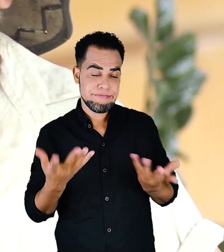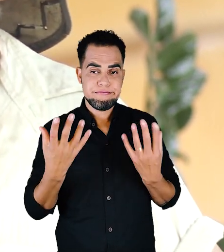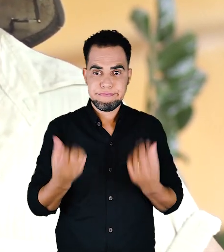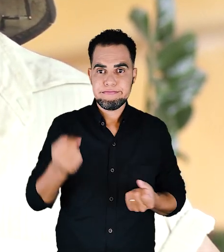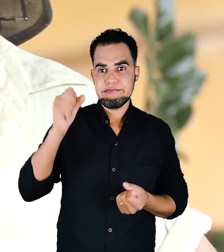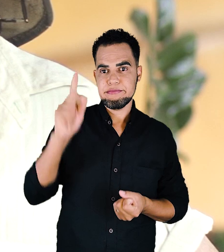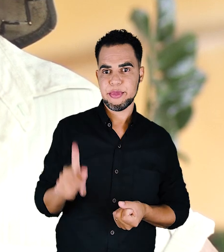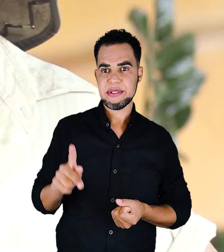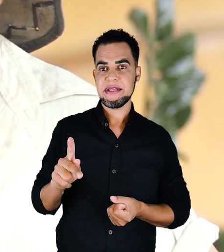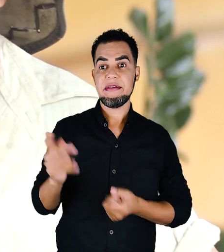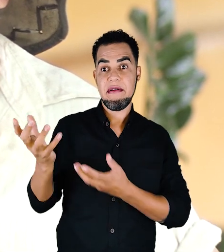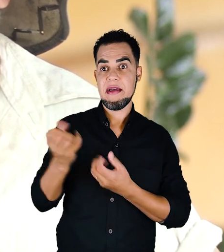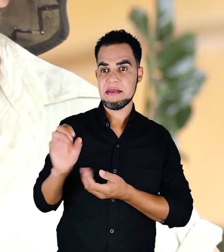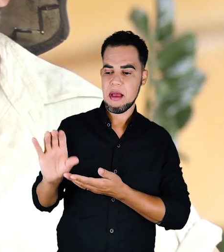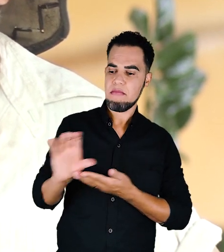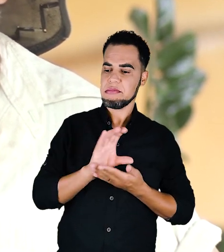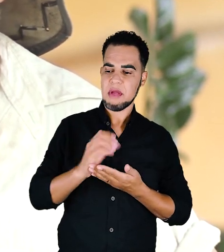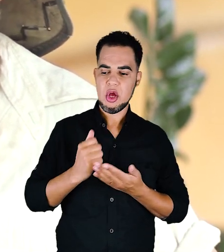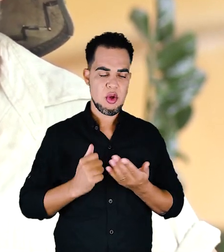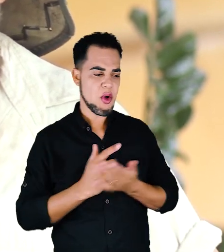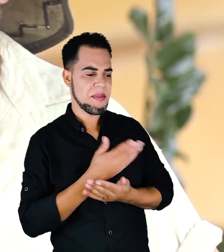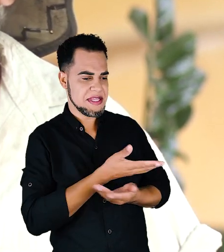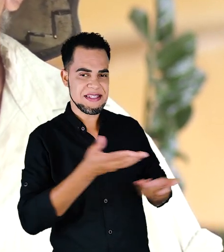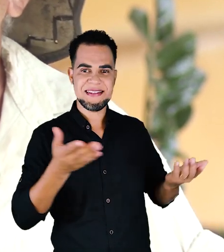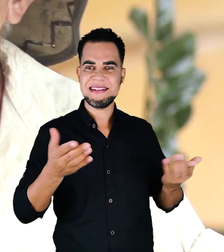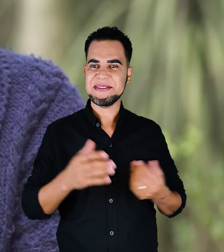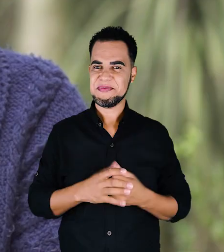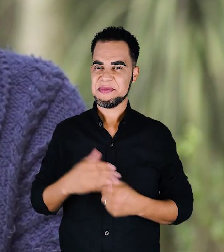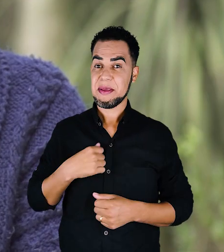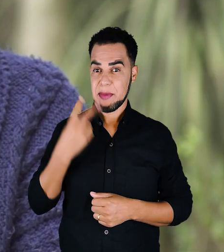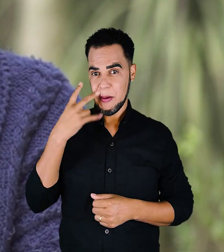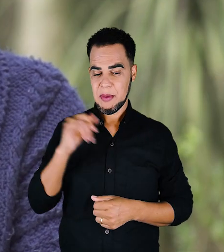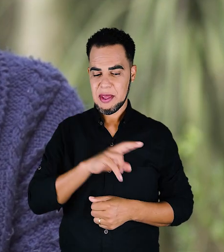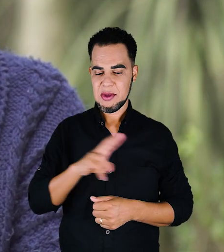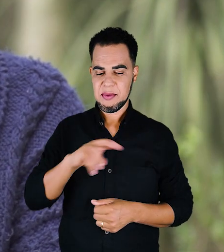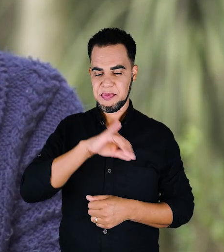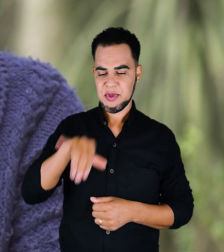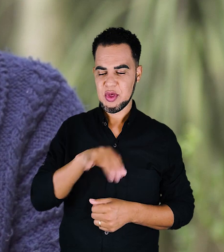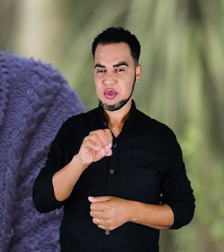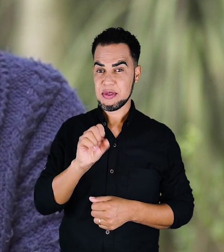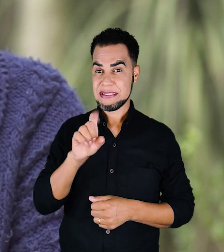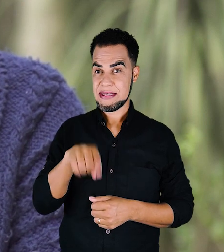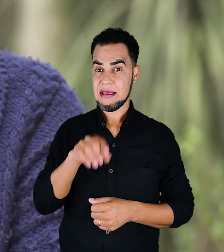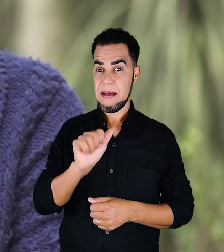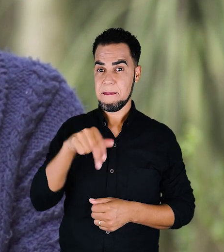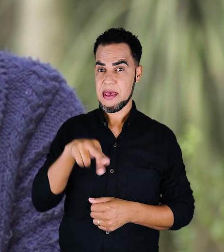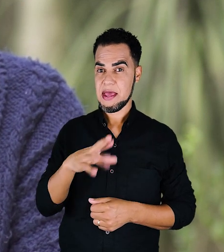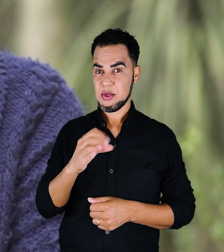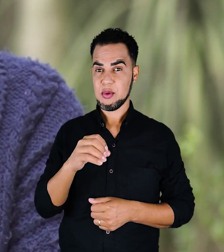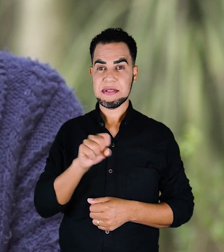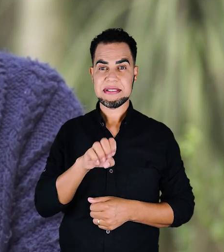Aí eu aposentei e recebi meu assento e comprei isso aqui. O meu pai chamava José Américo